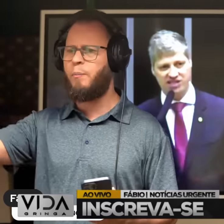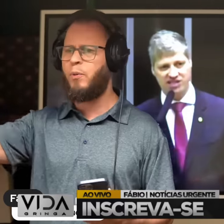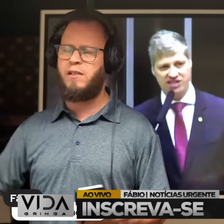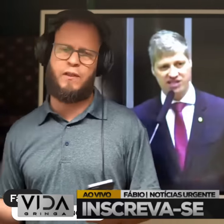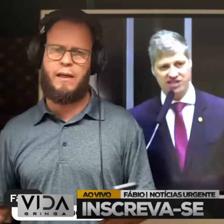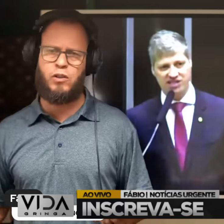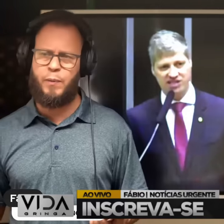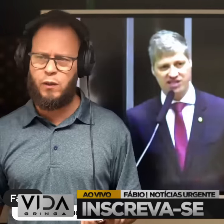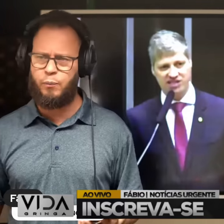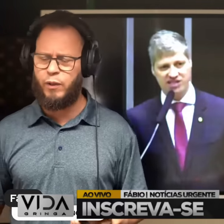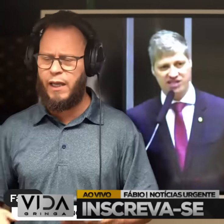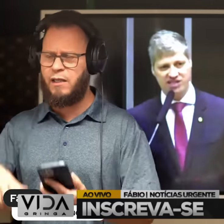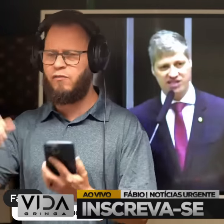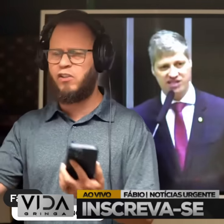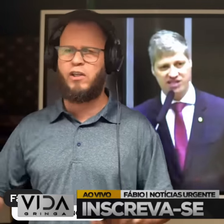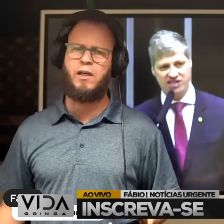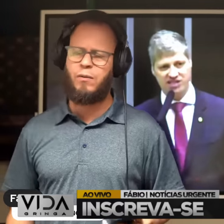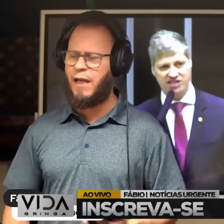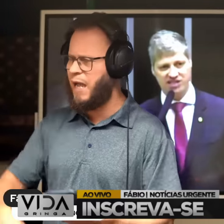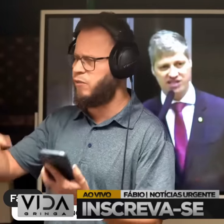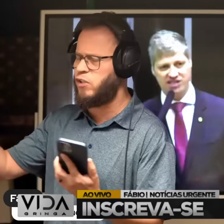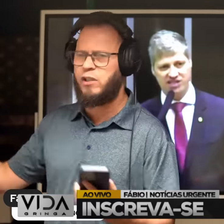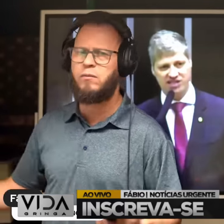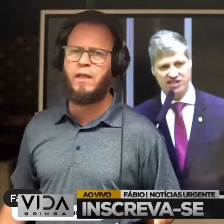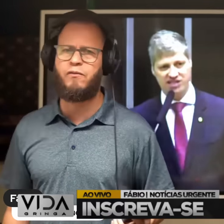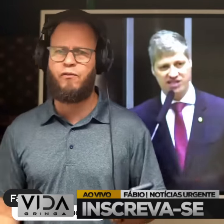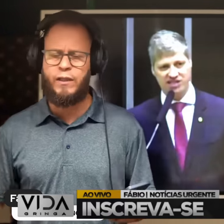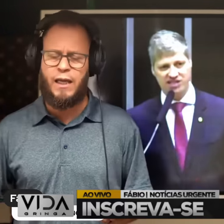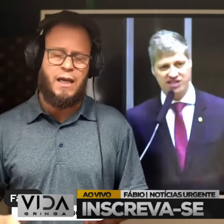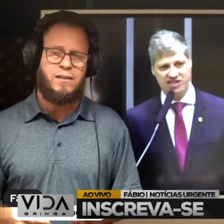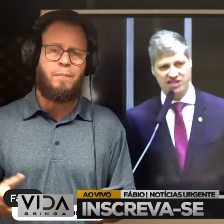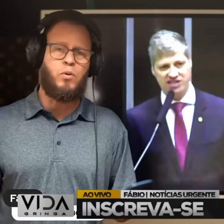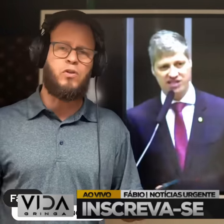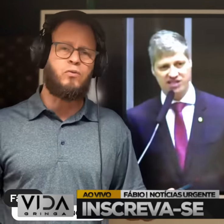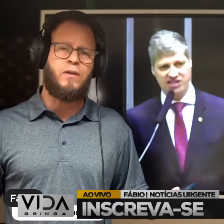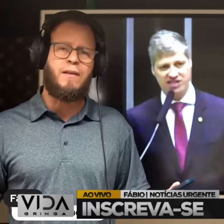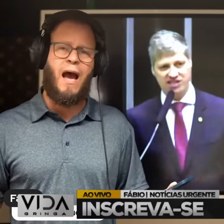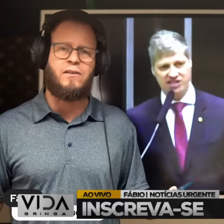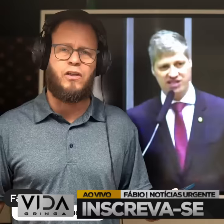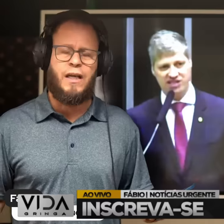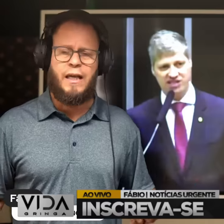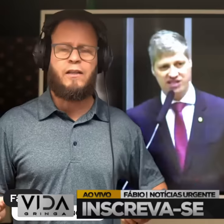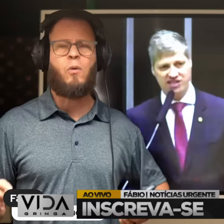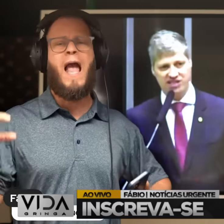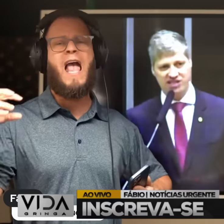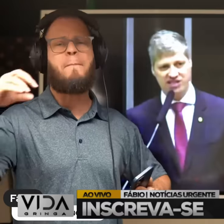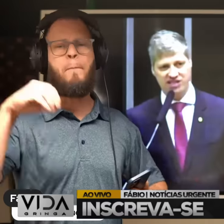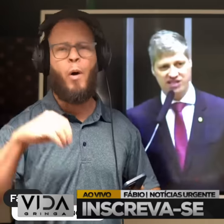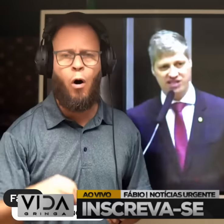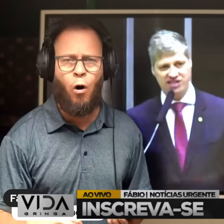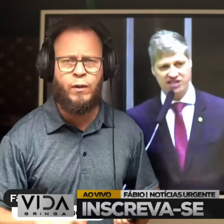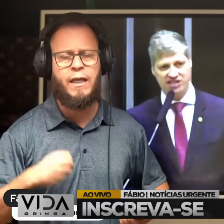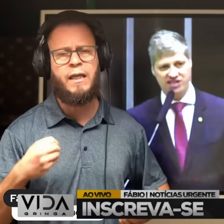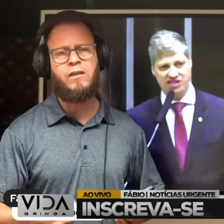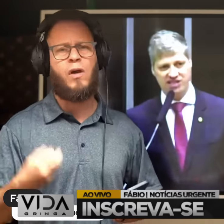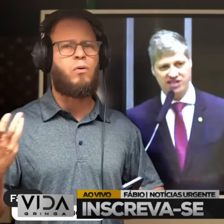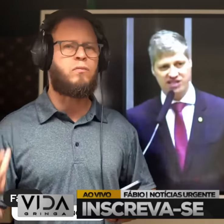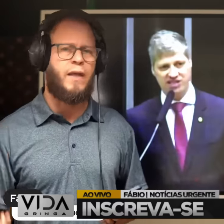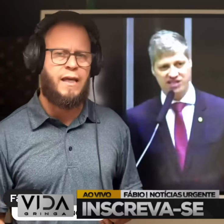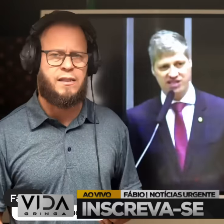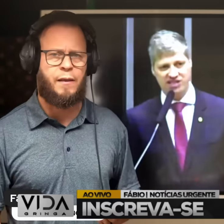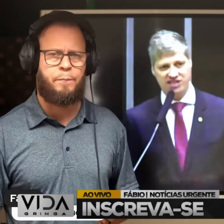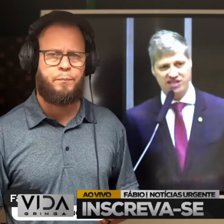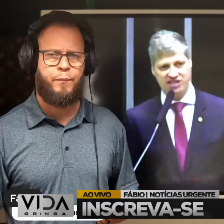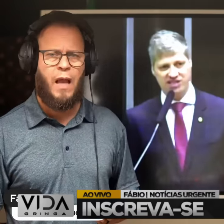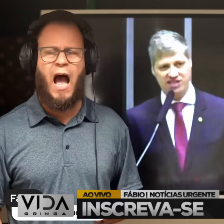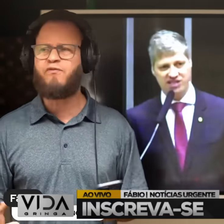com a Polícia Federal esperando por ele, investigando o caso, investigando o telefone? Isso é abuso de autoridade. Então é bom que isso